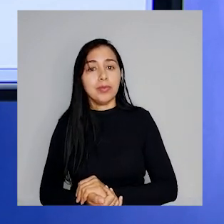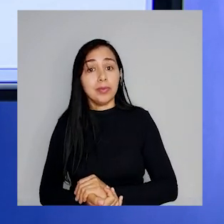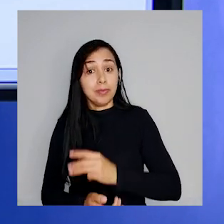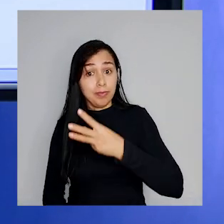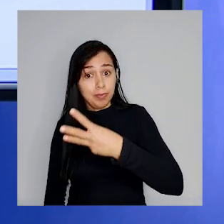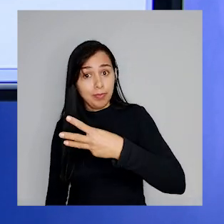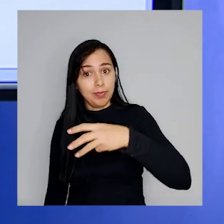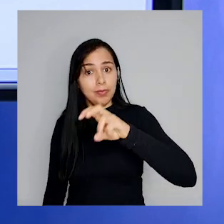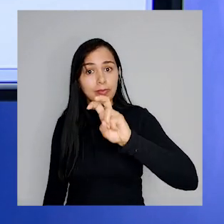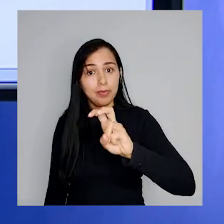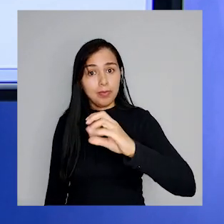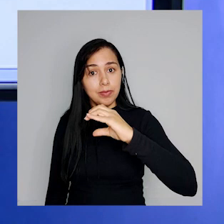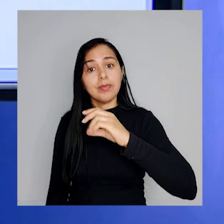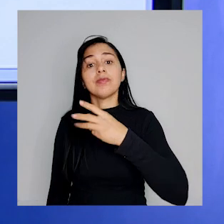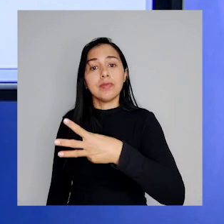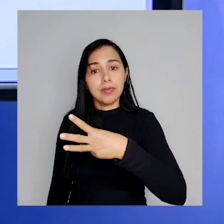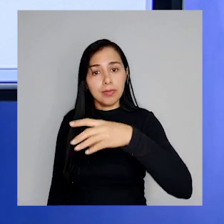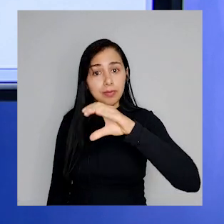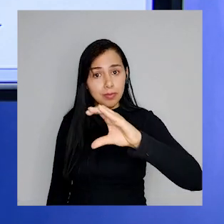Vai ficar menos